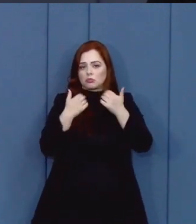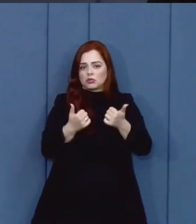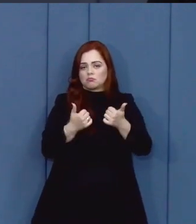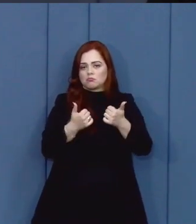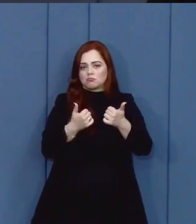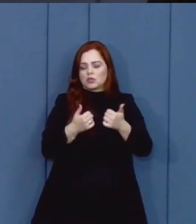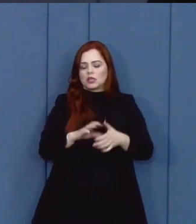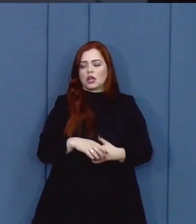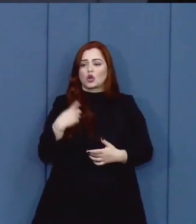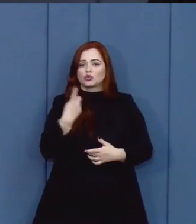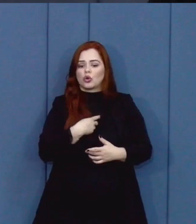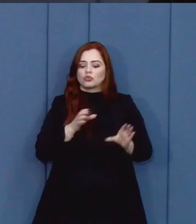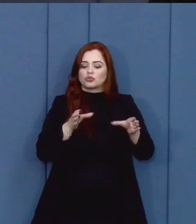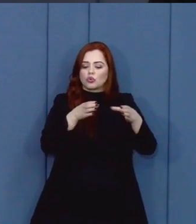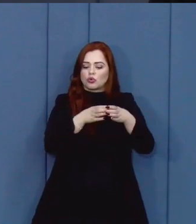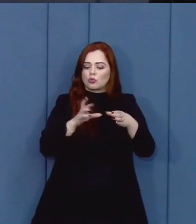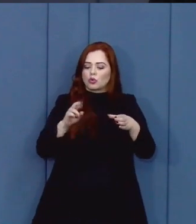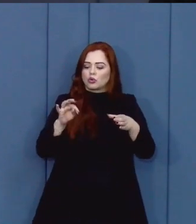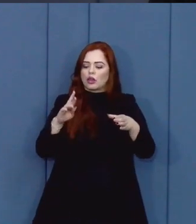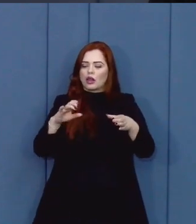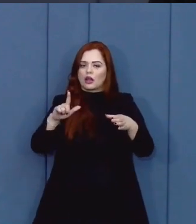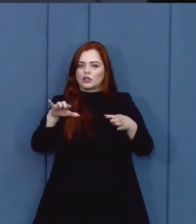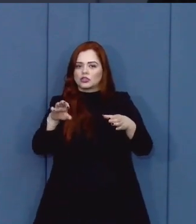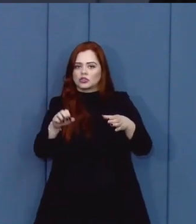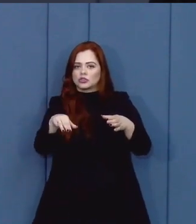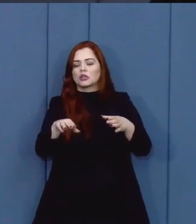Então, a gente estava no grupo de rotulagem e